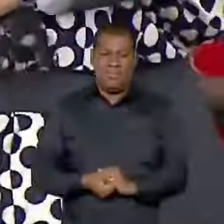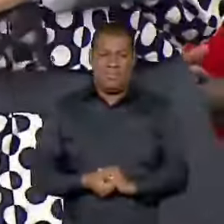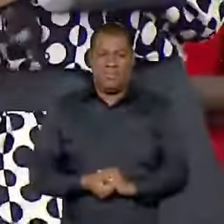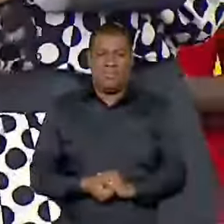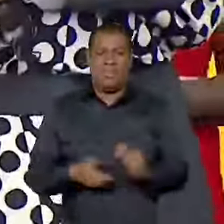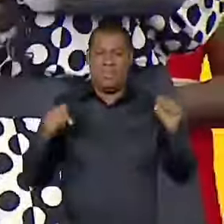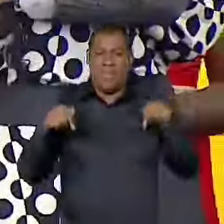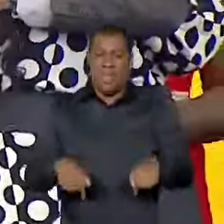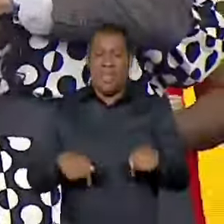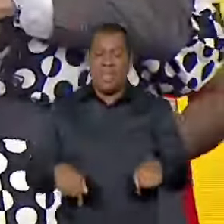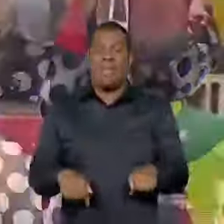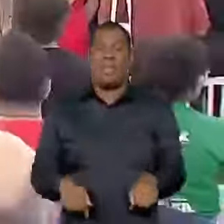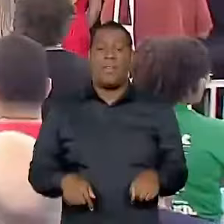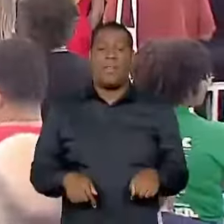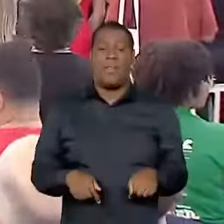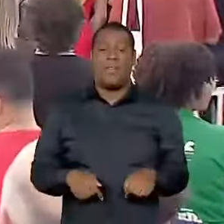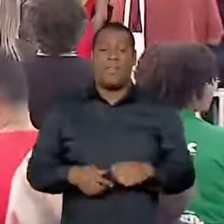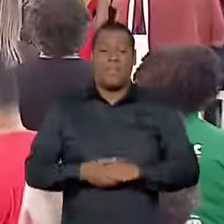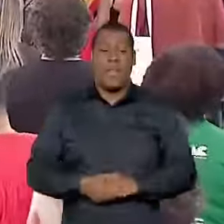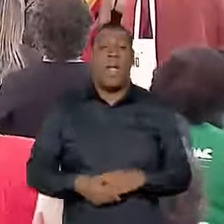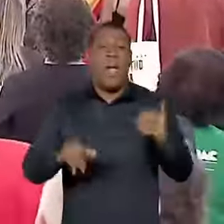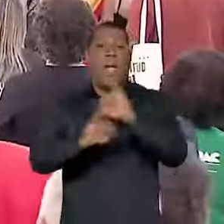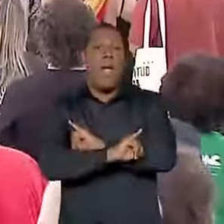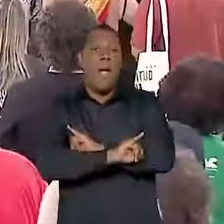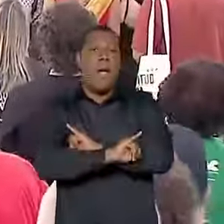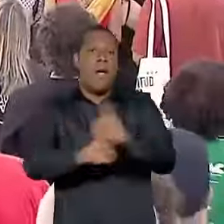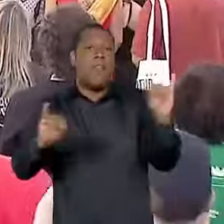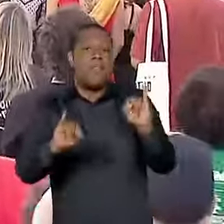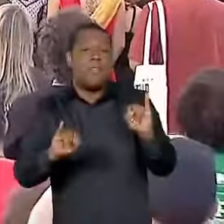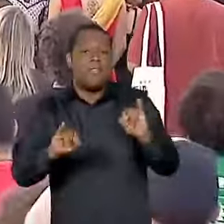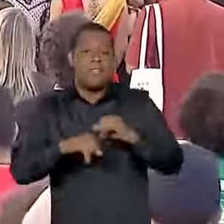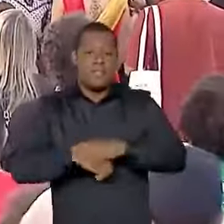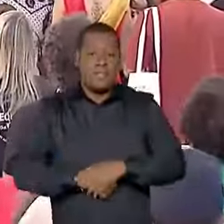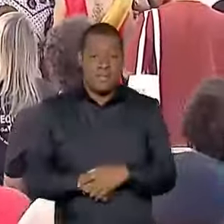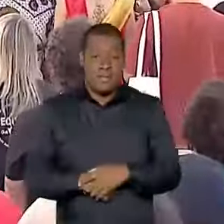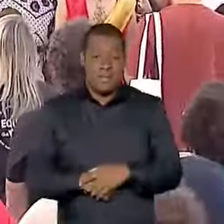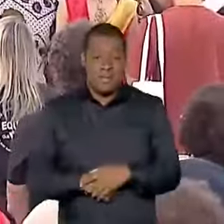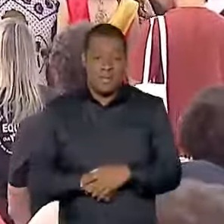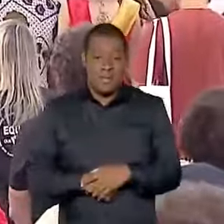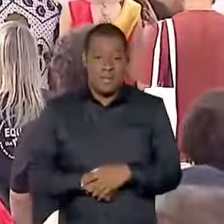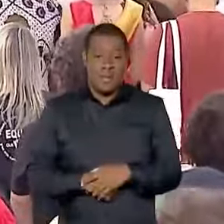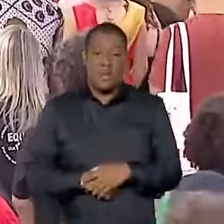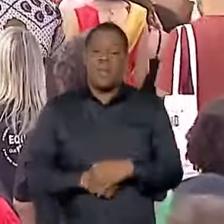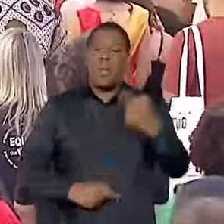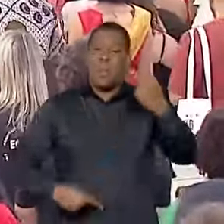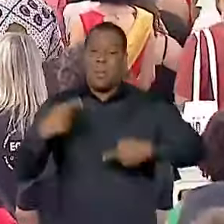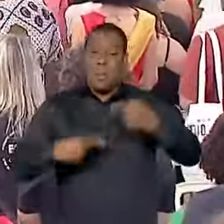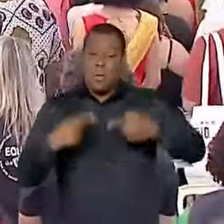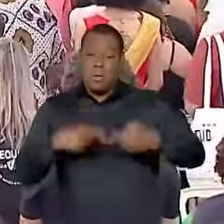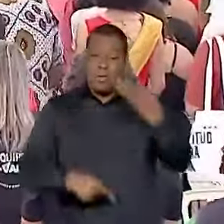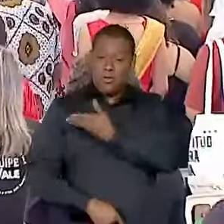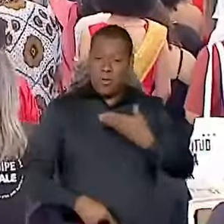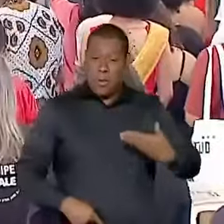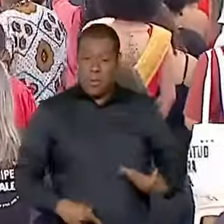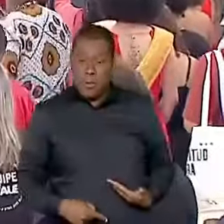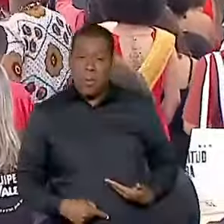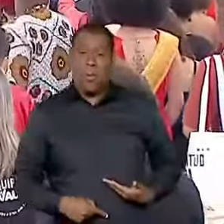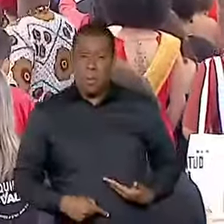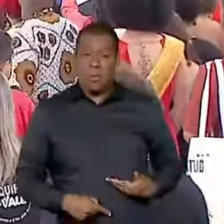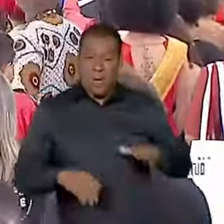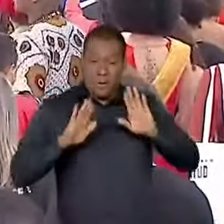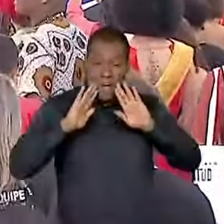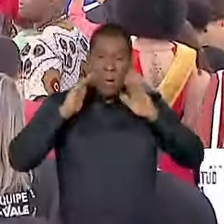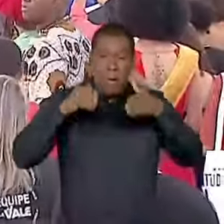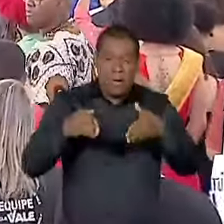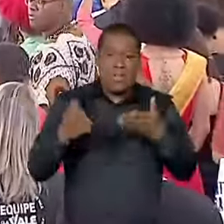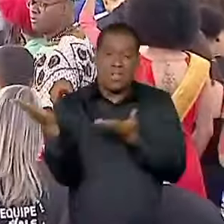Nesta cerimônia será anunciado o maior pacote de políticas públicas para a